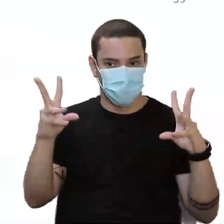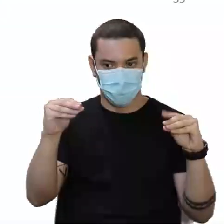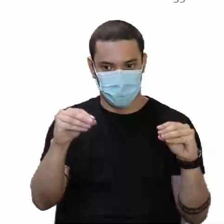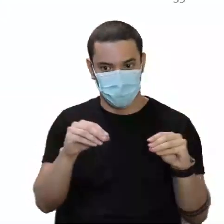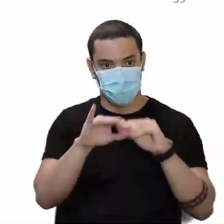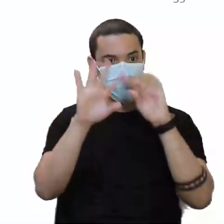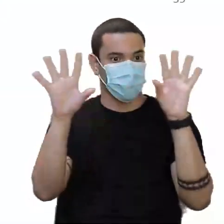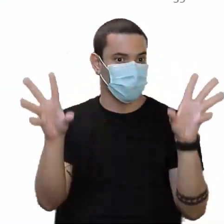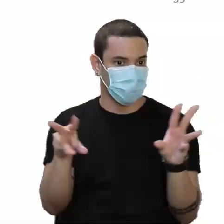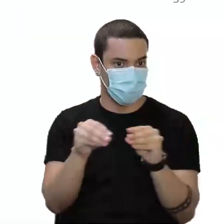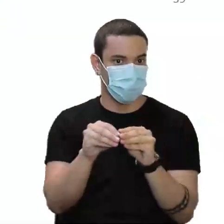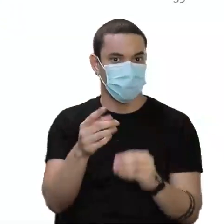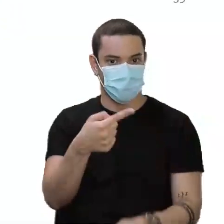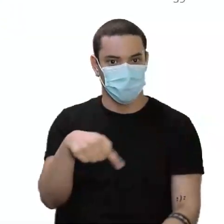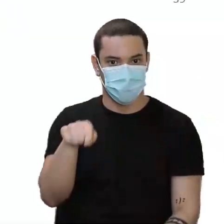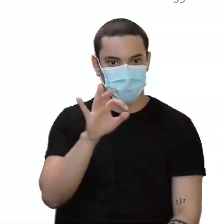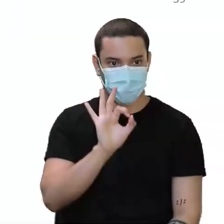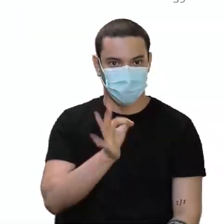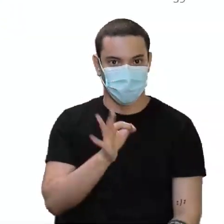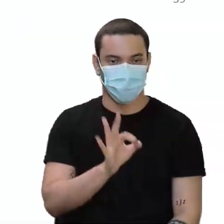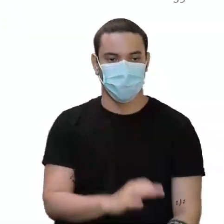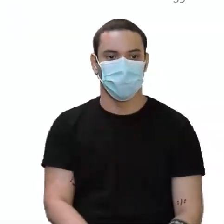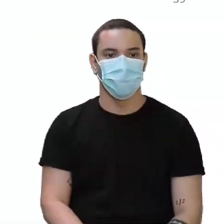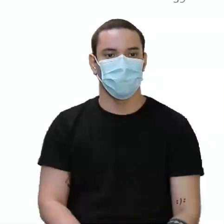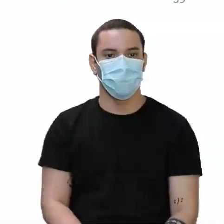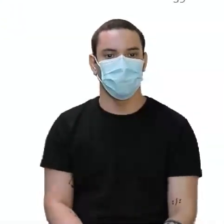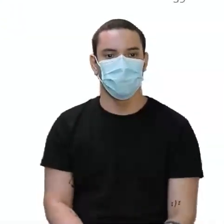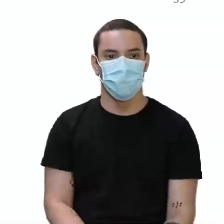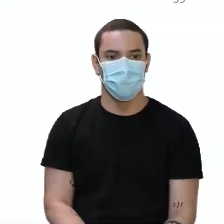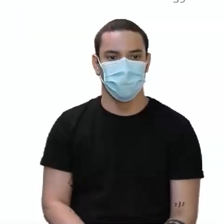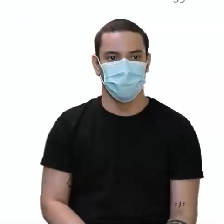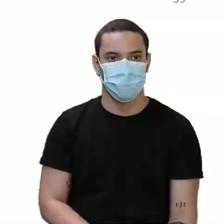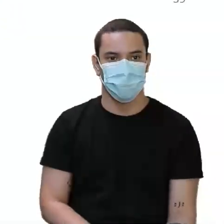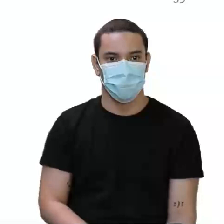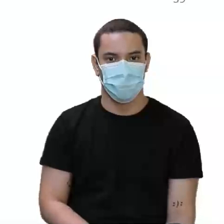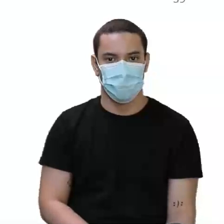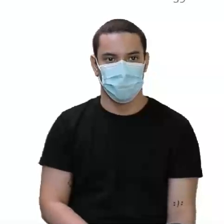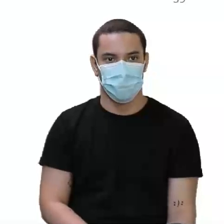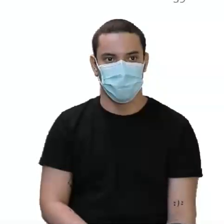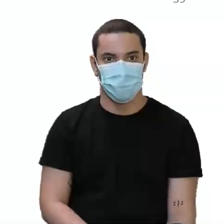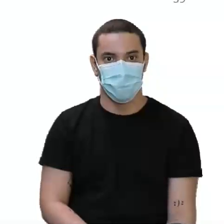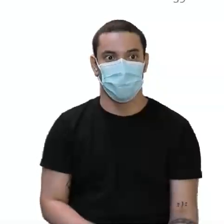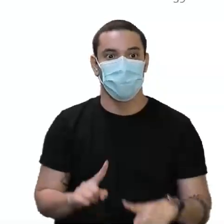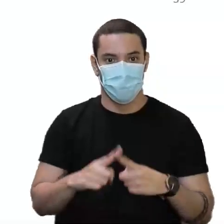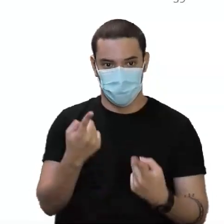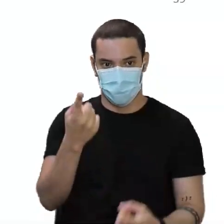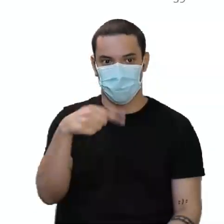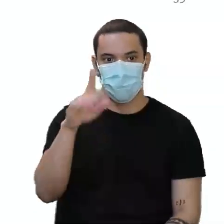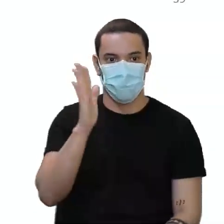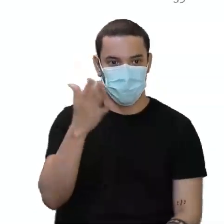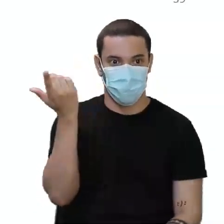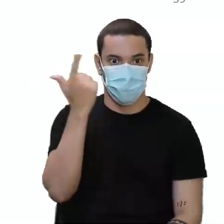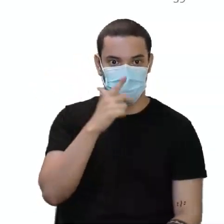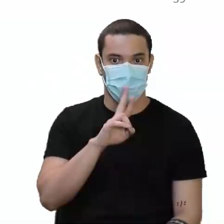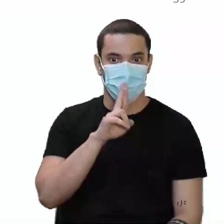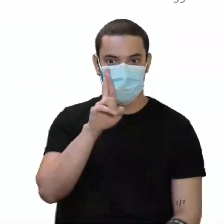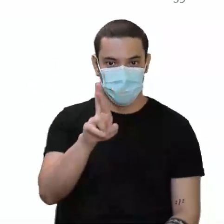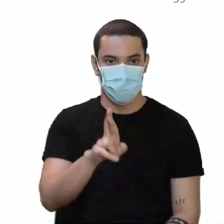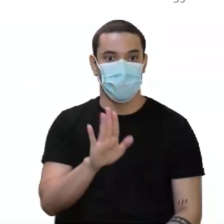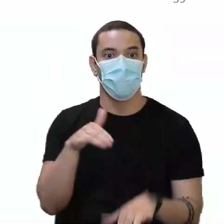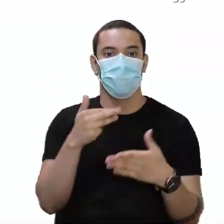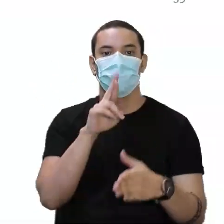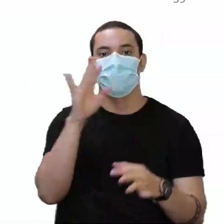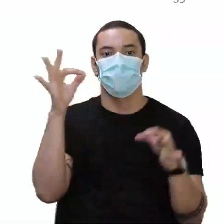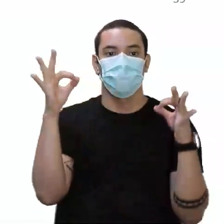forma mais direta, mas eu tenho certeza que vocês já conseguiram responder essa de qualquer forma. E aí, qual